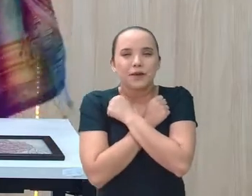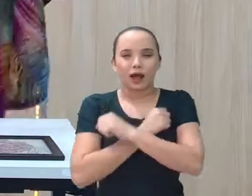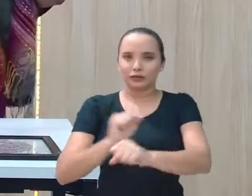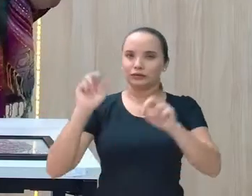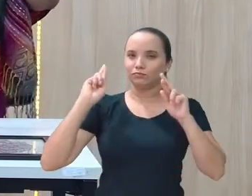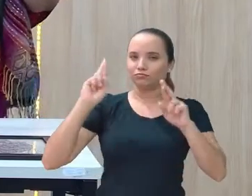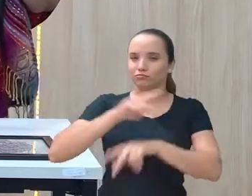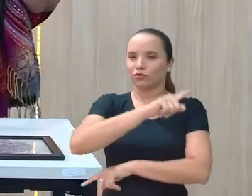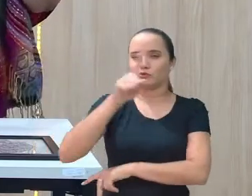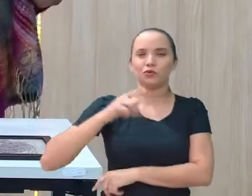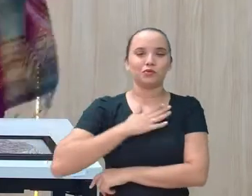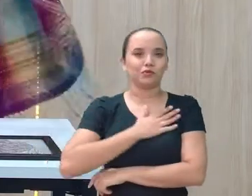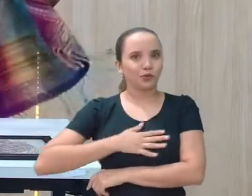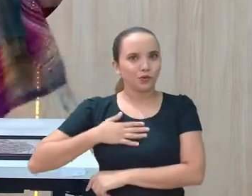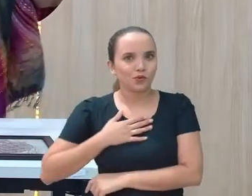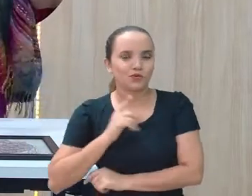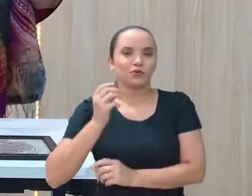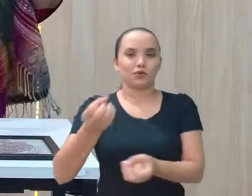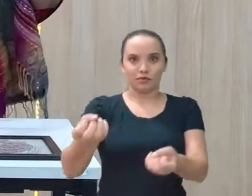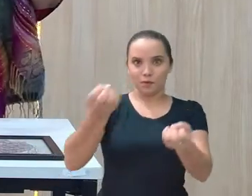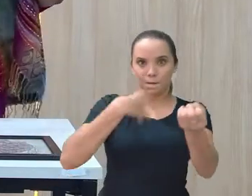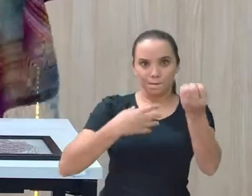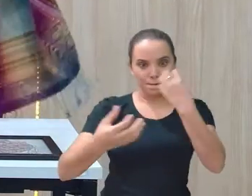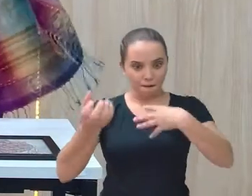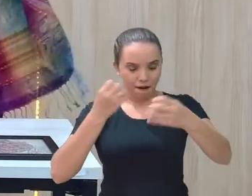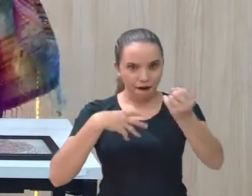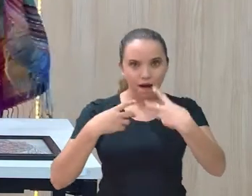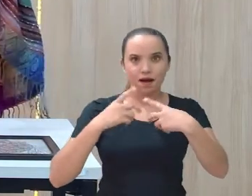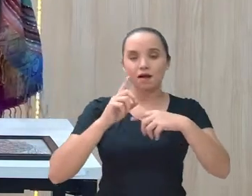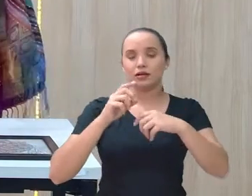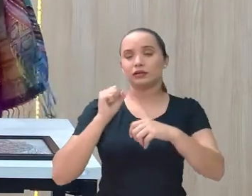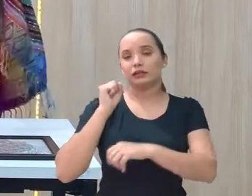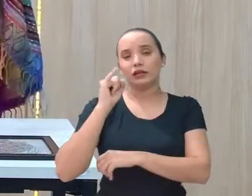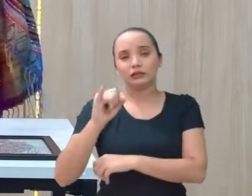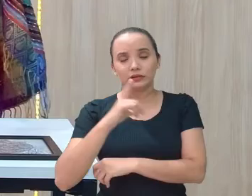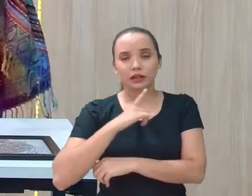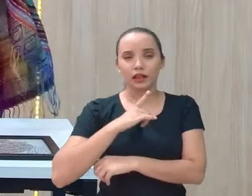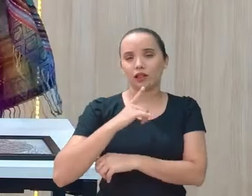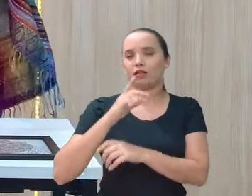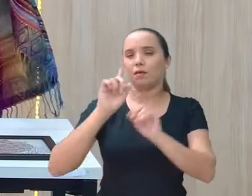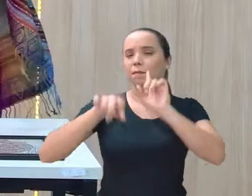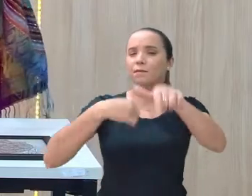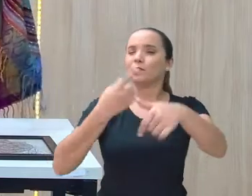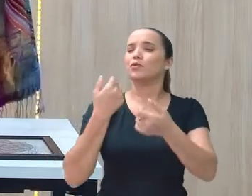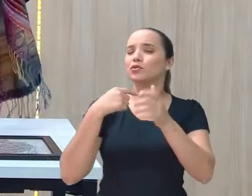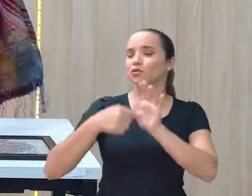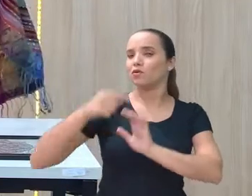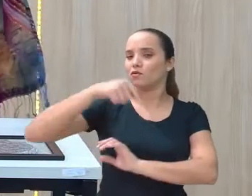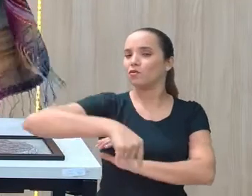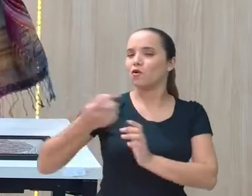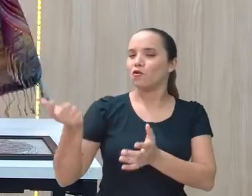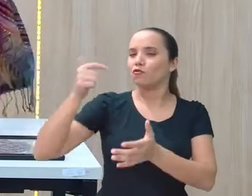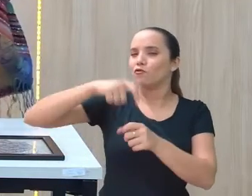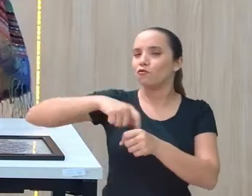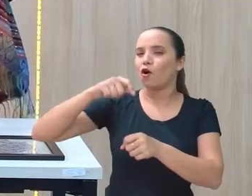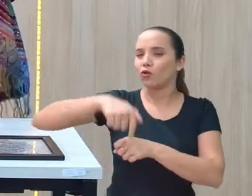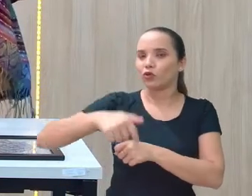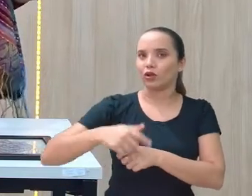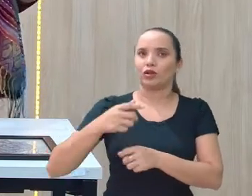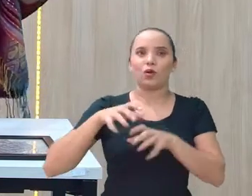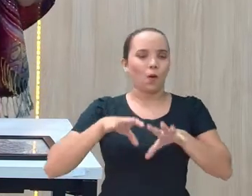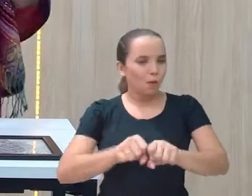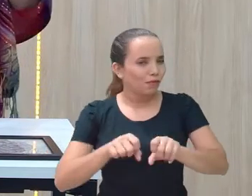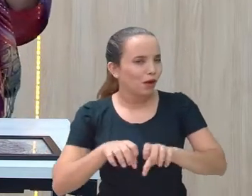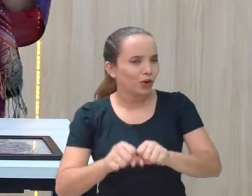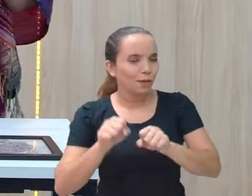espero que vocês tenham gostado. Manda as produções e qualquer hora dessa eu apareço aí com um mão na massa aí pra